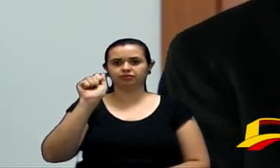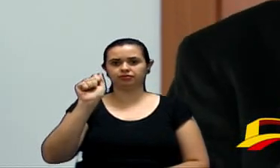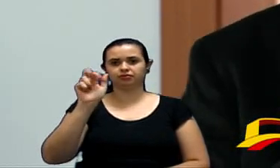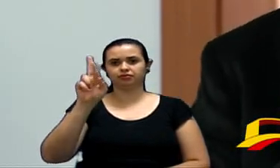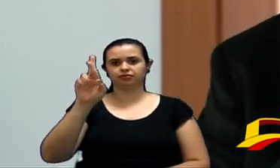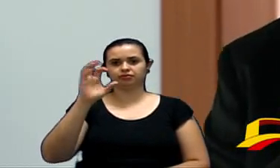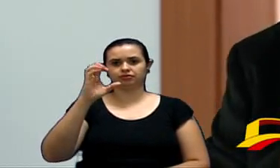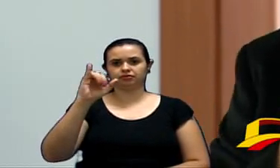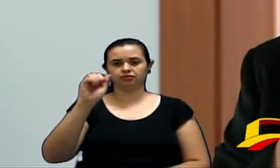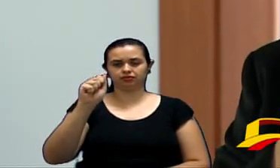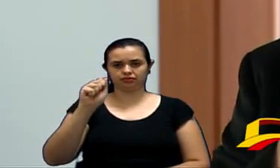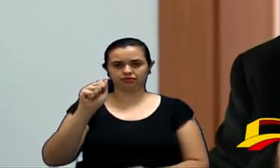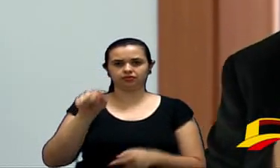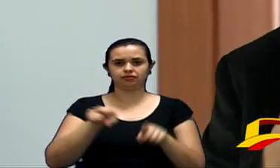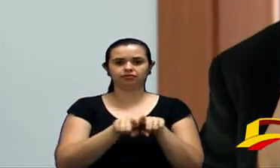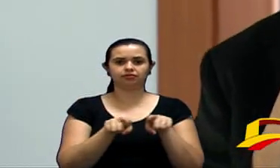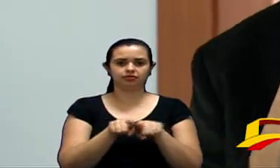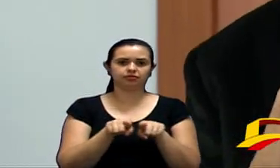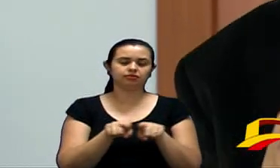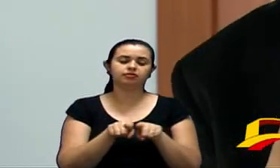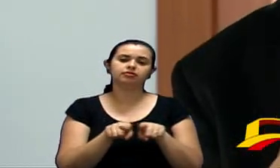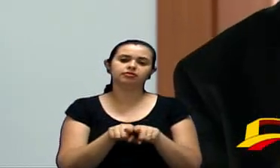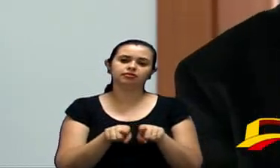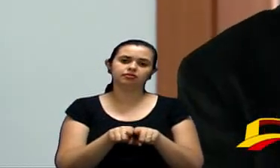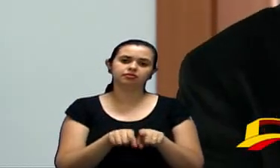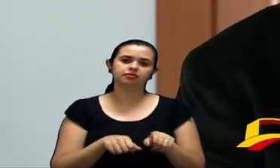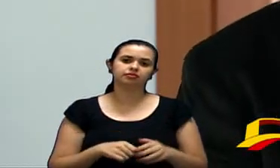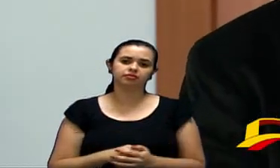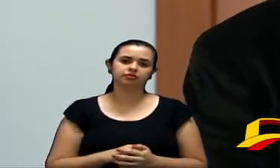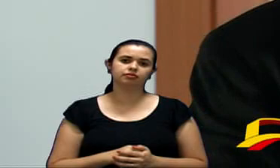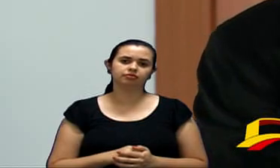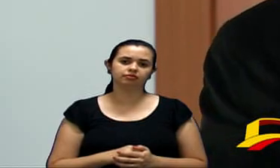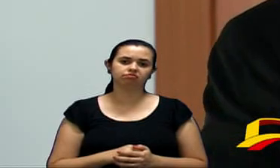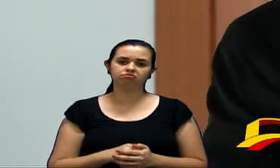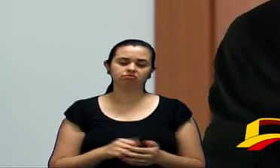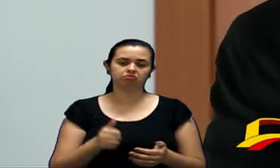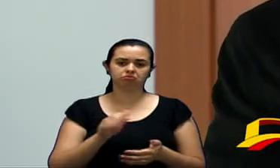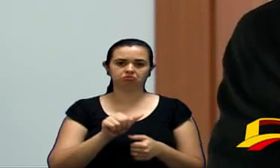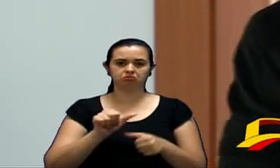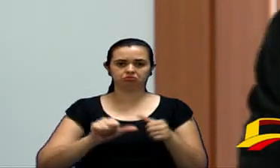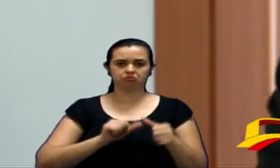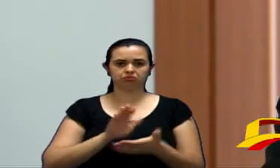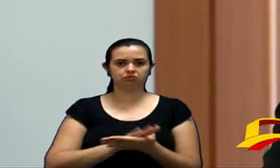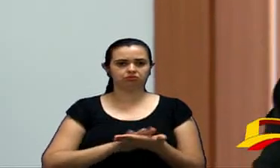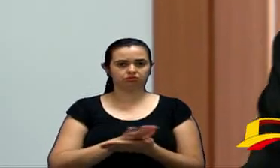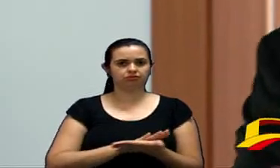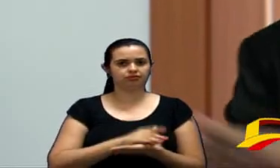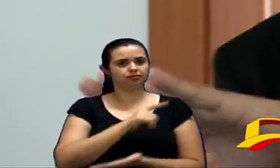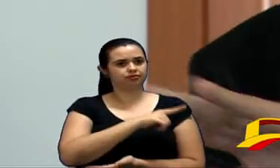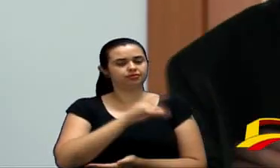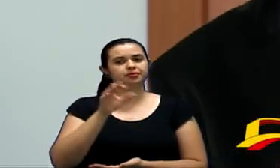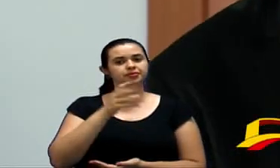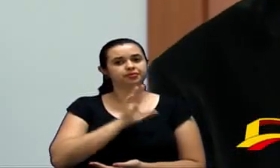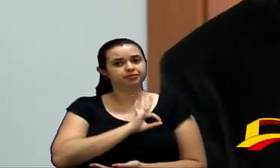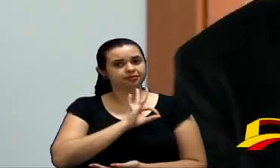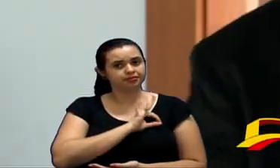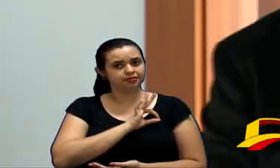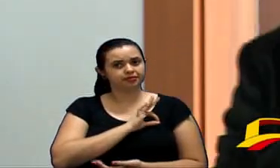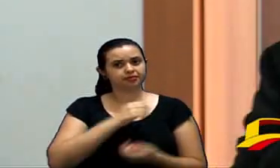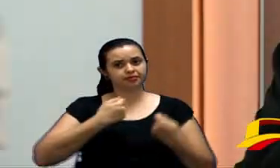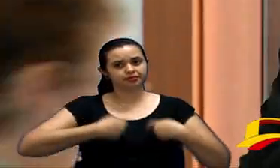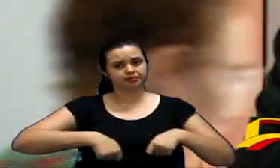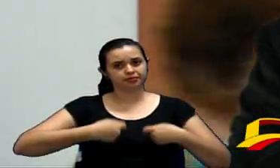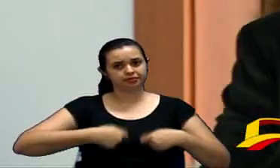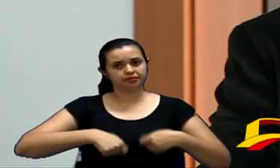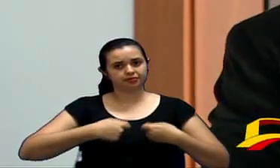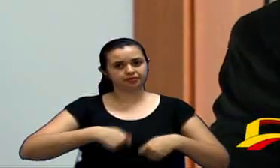assinar, sim, é justo, mas a gente fica triste de saber que não deveria ser desse jeito. Os policiais tinham que ganhar, para ser ruim, eles